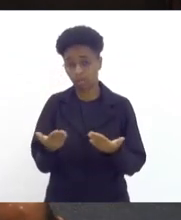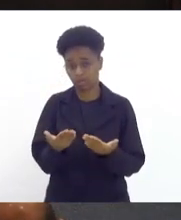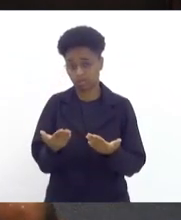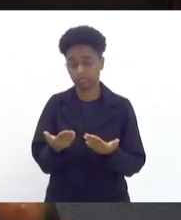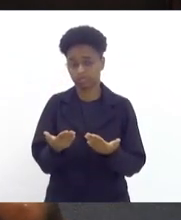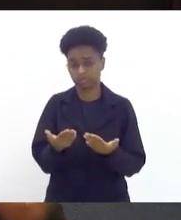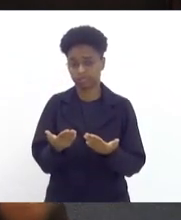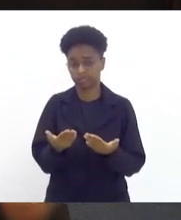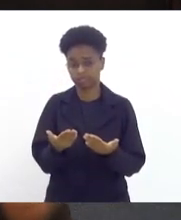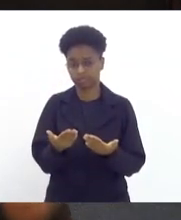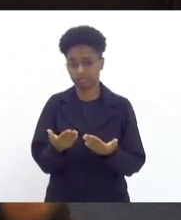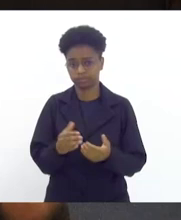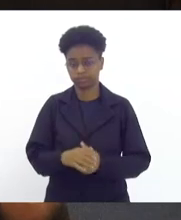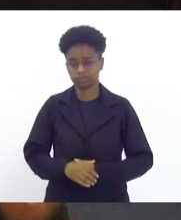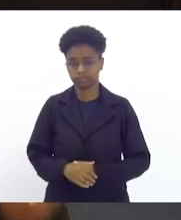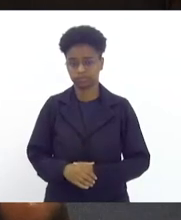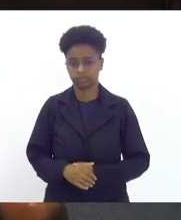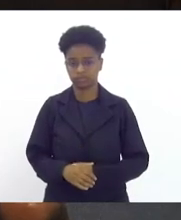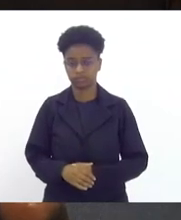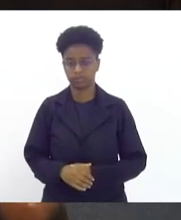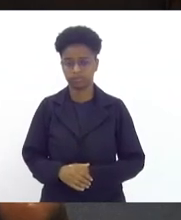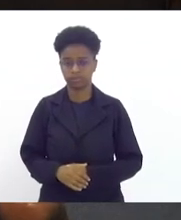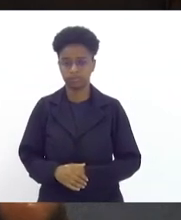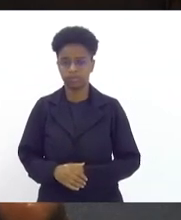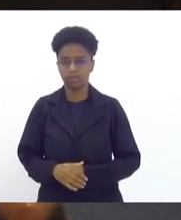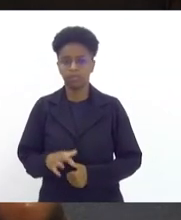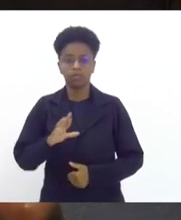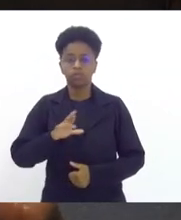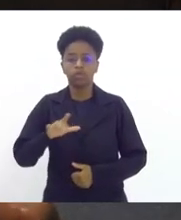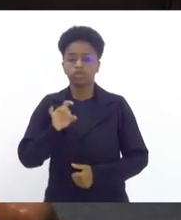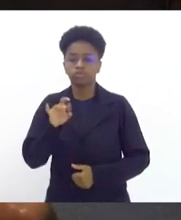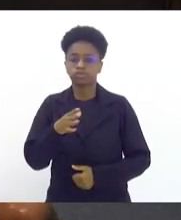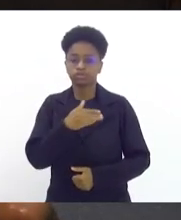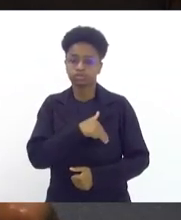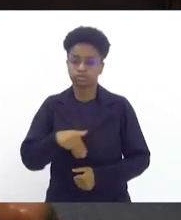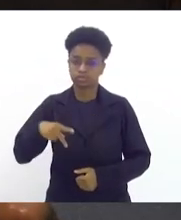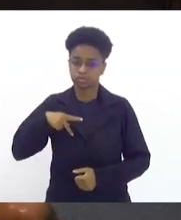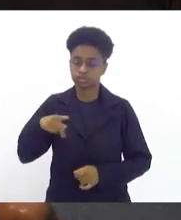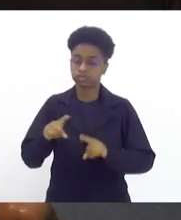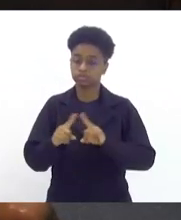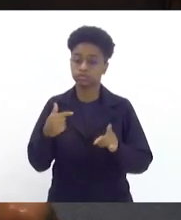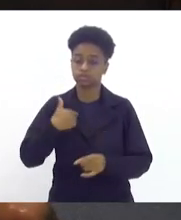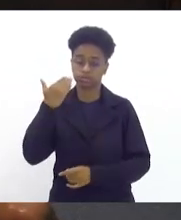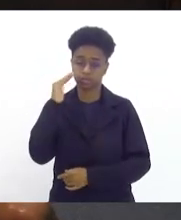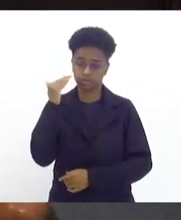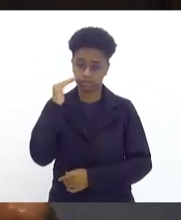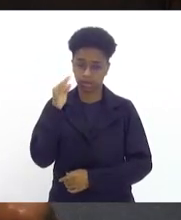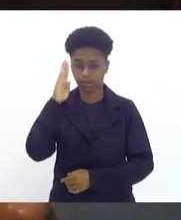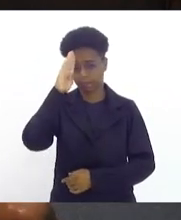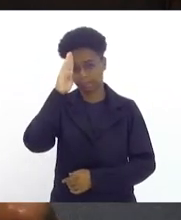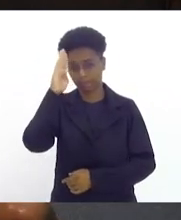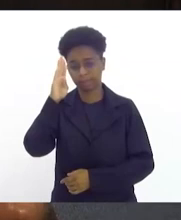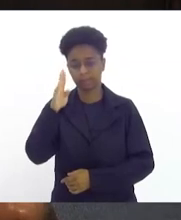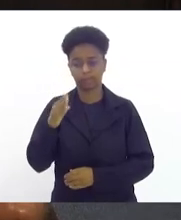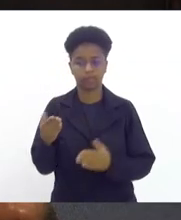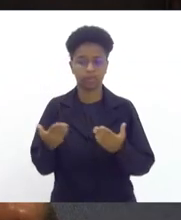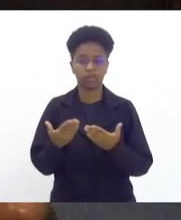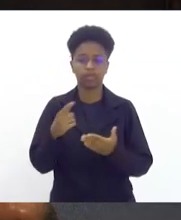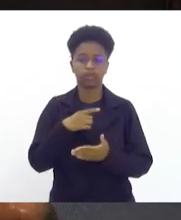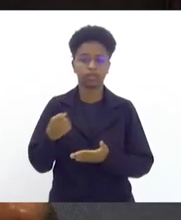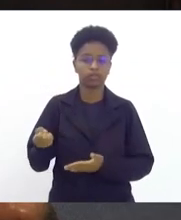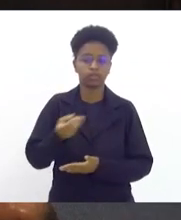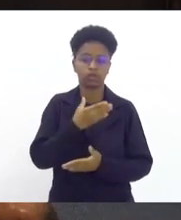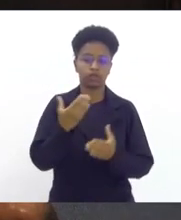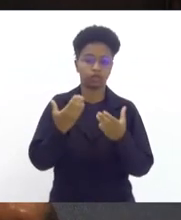não mais envolvendo o ministério público mas a interpretação que eu faço ainda mais tendo um novo